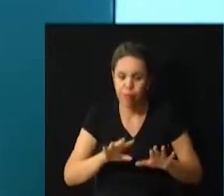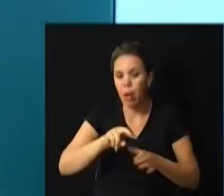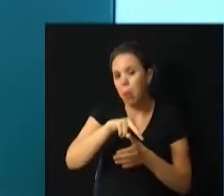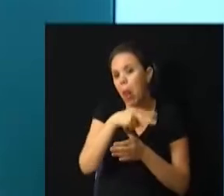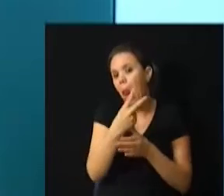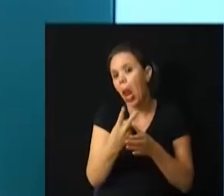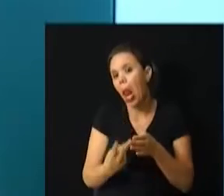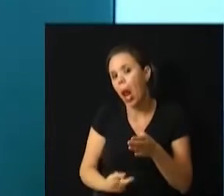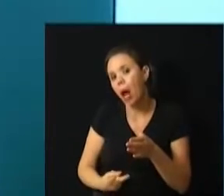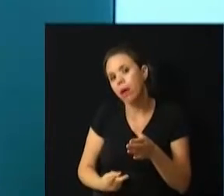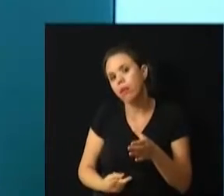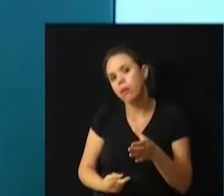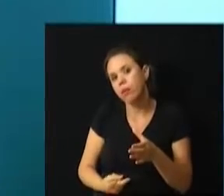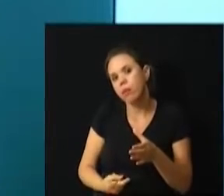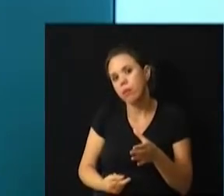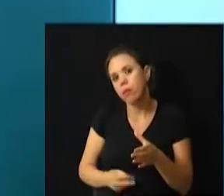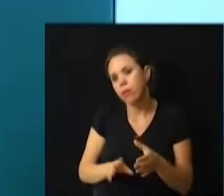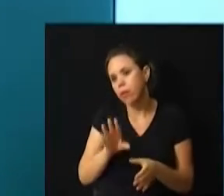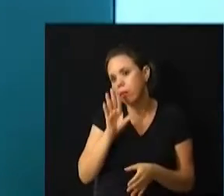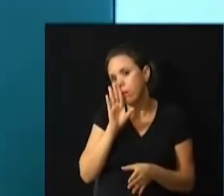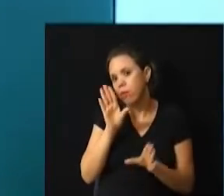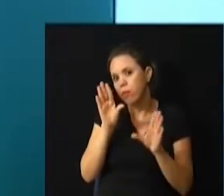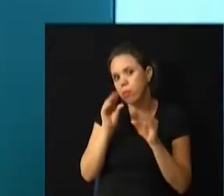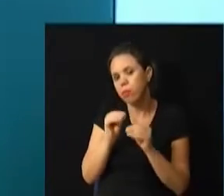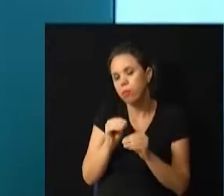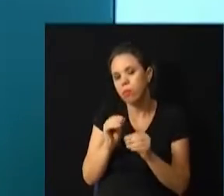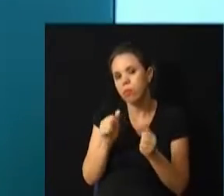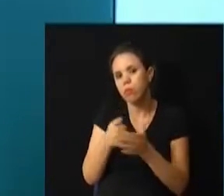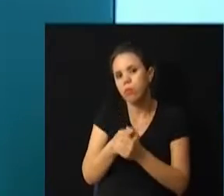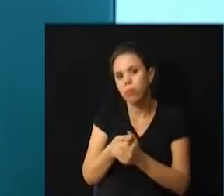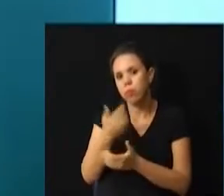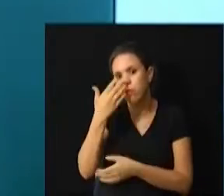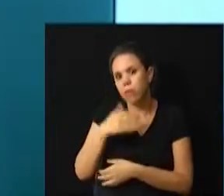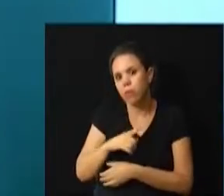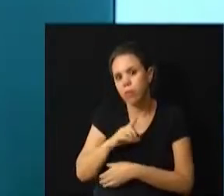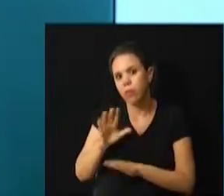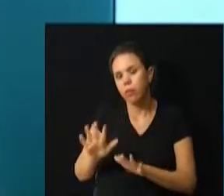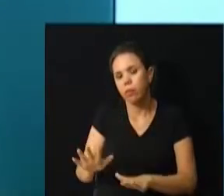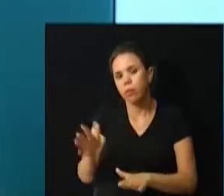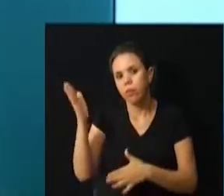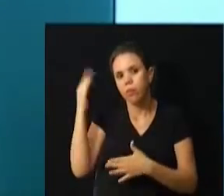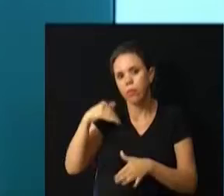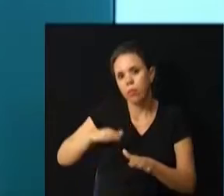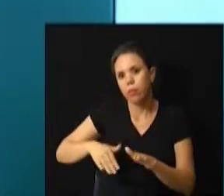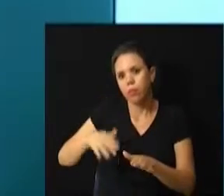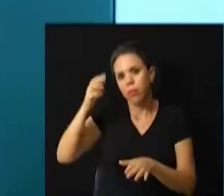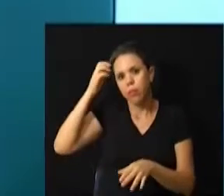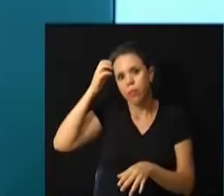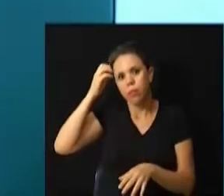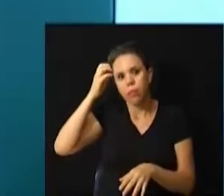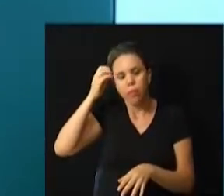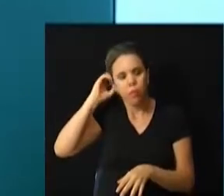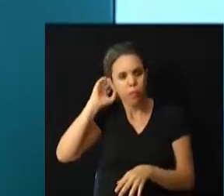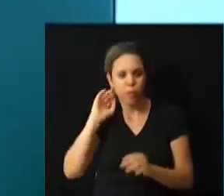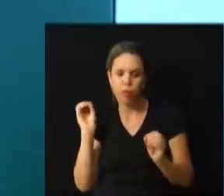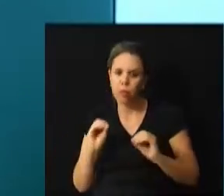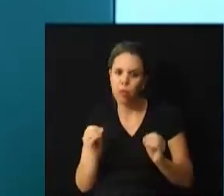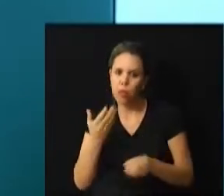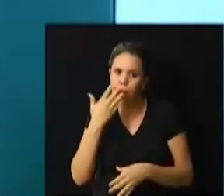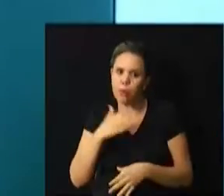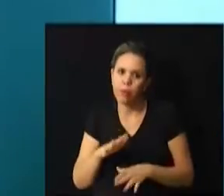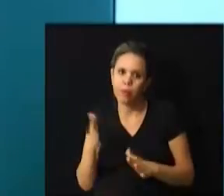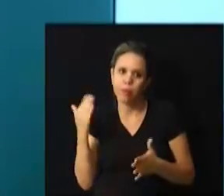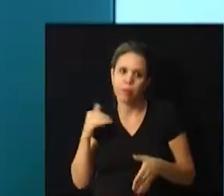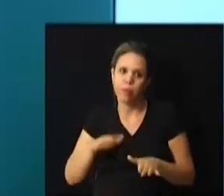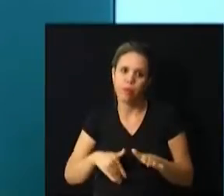E geralmente o afogamento ele é silencioso, né? E a criança, apesar dela saber nadar,